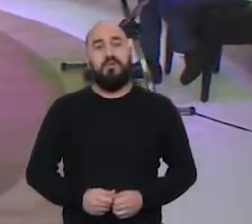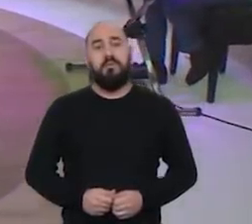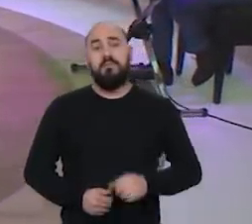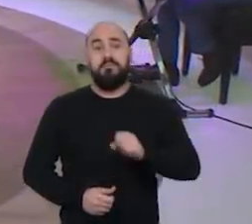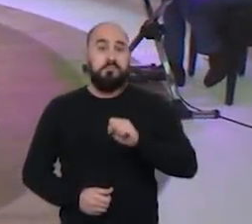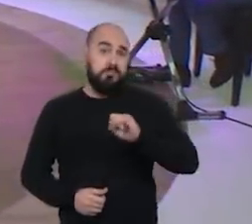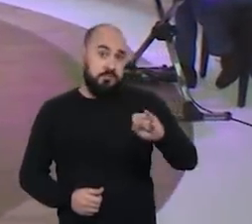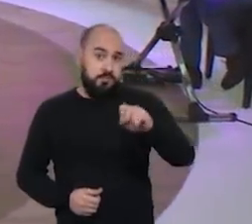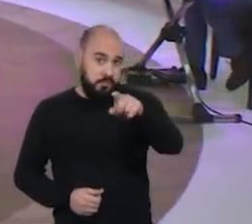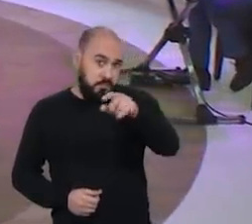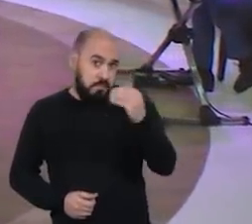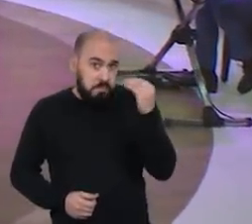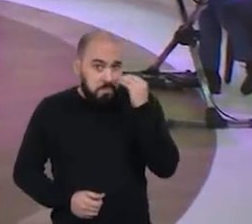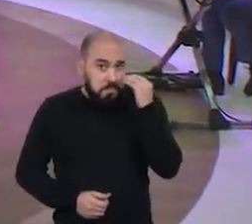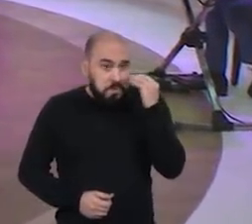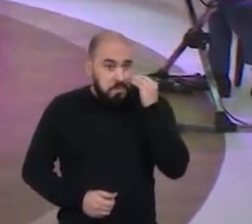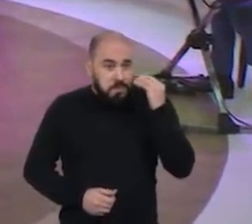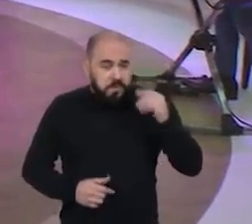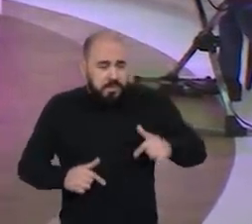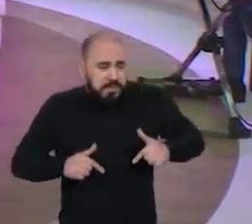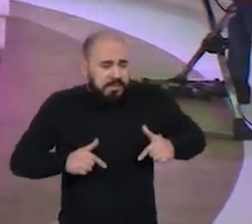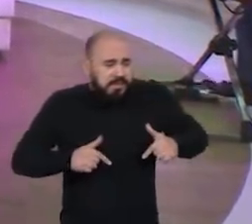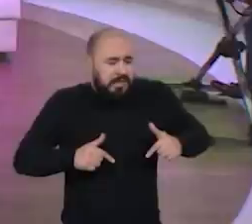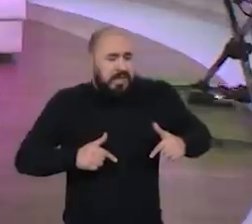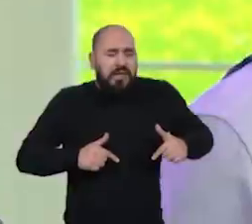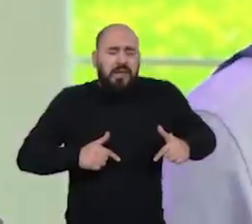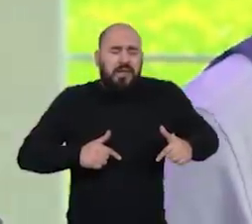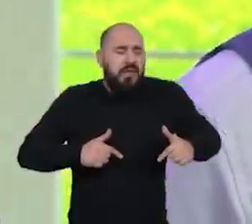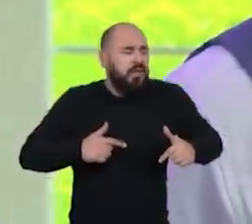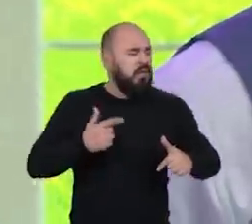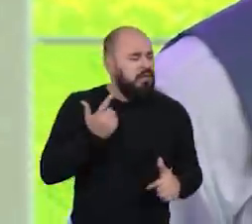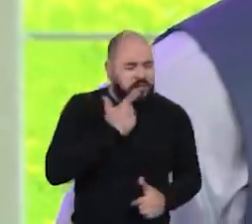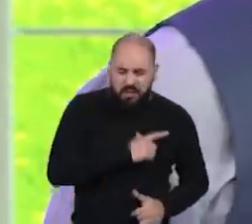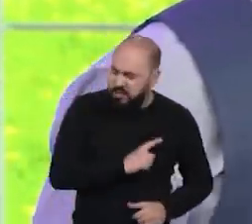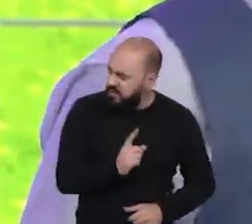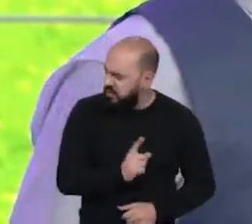Você tentou e não